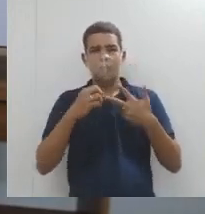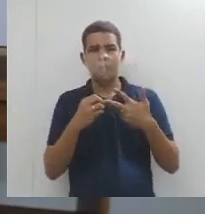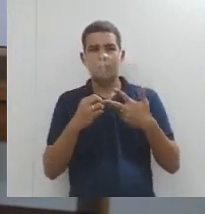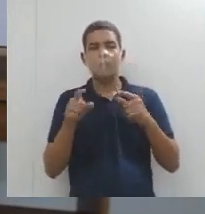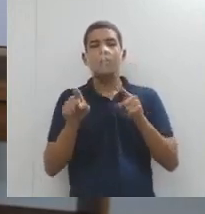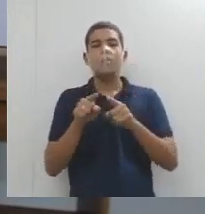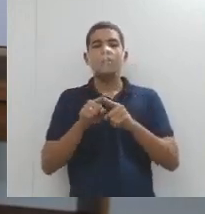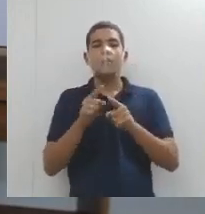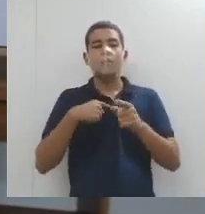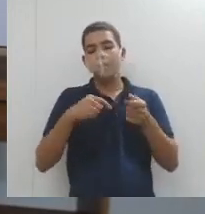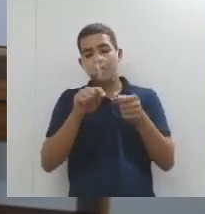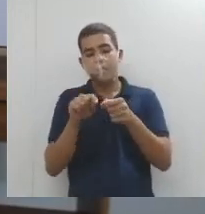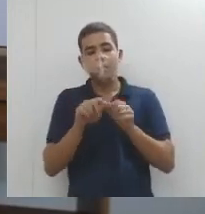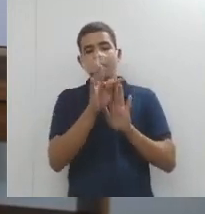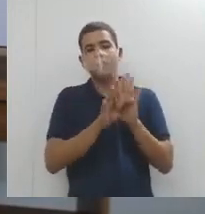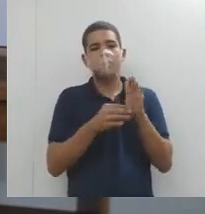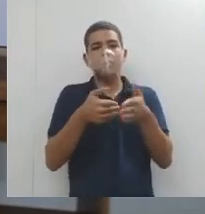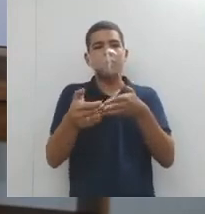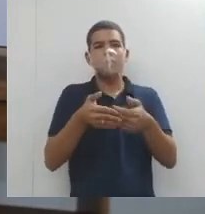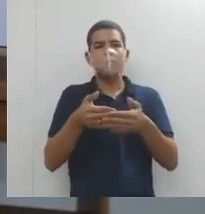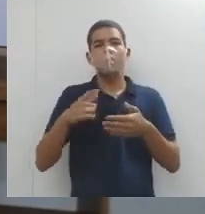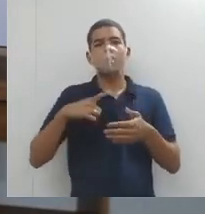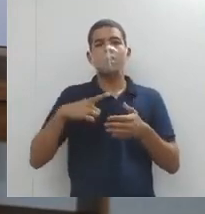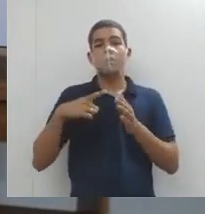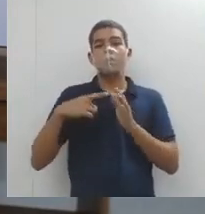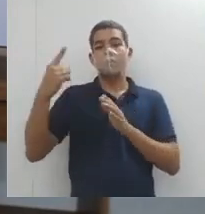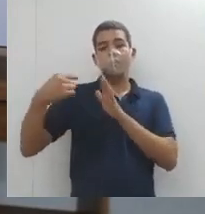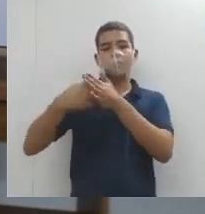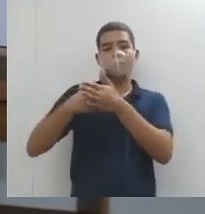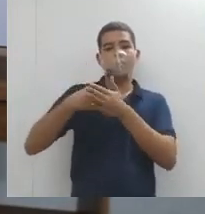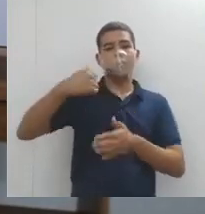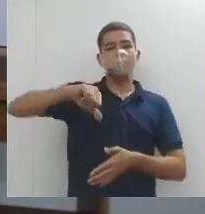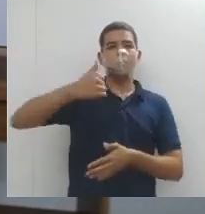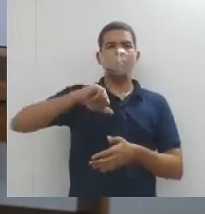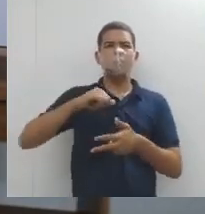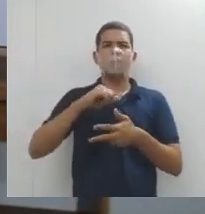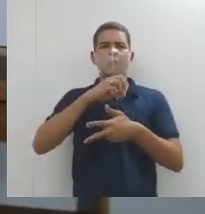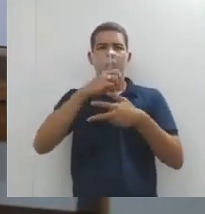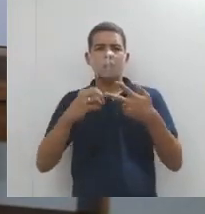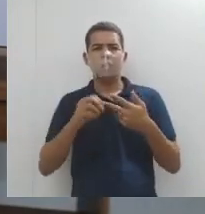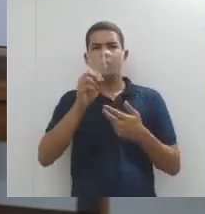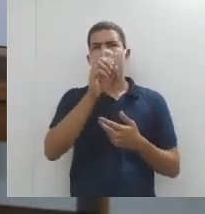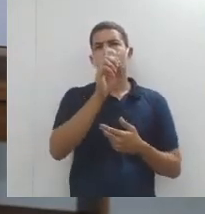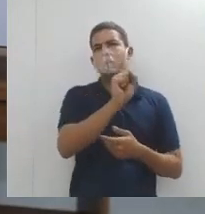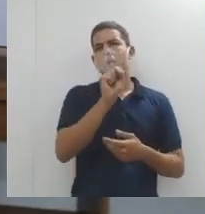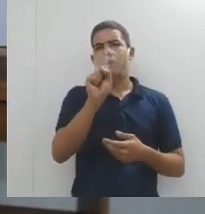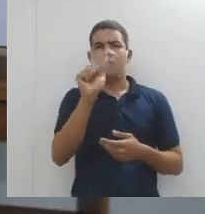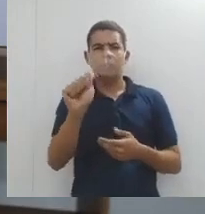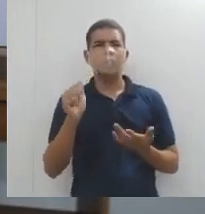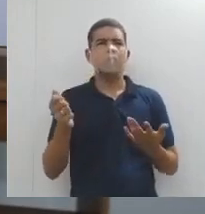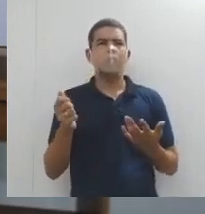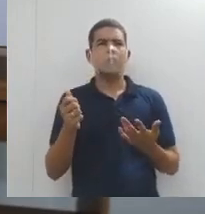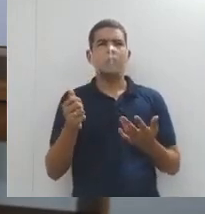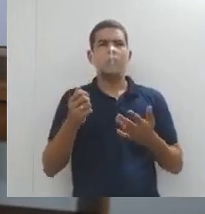texto que é exigido em um processo seletivo, em uma avaliação, tá? Seja Enem, seja SSA, seja um concurso, seja uma produção,